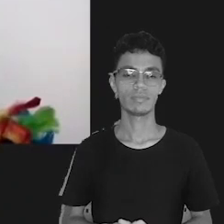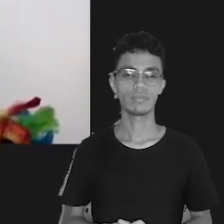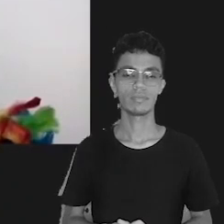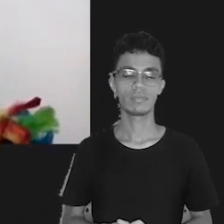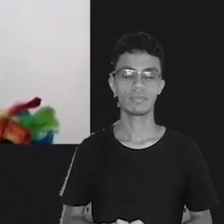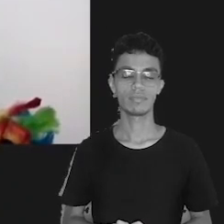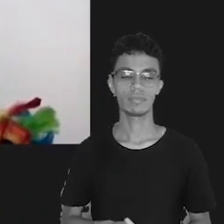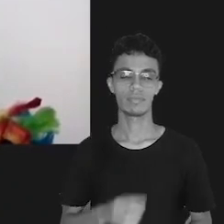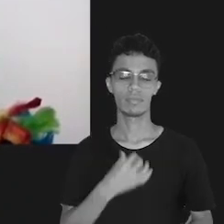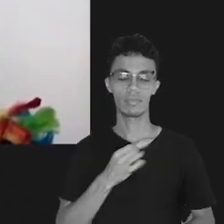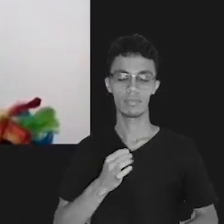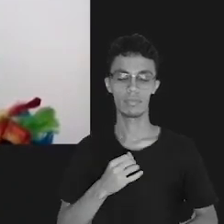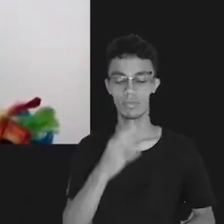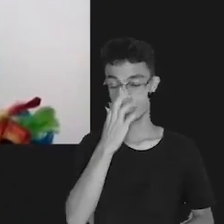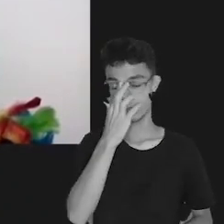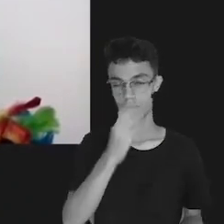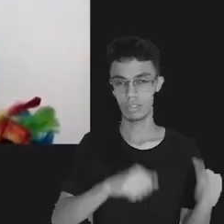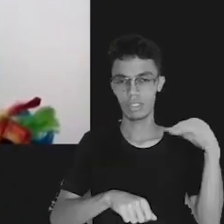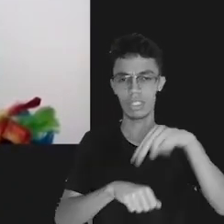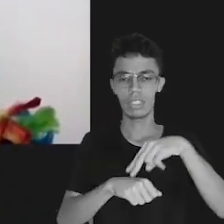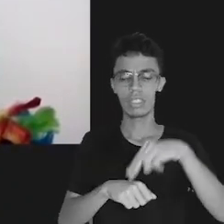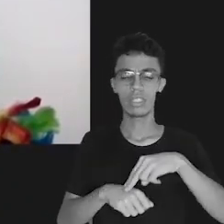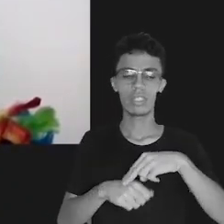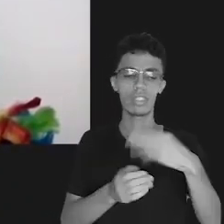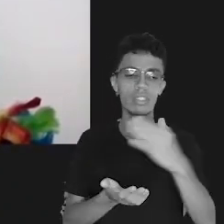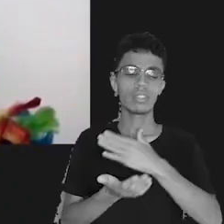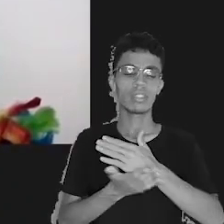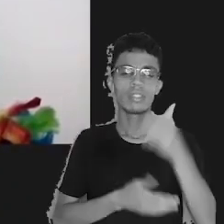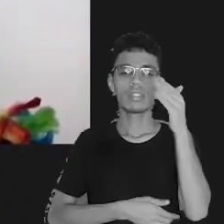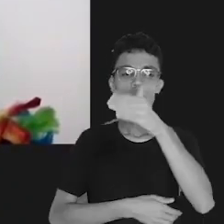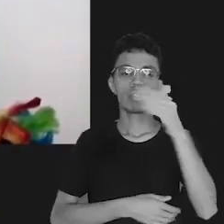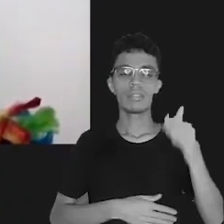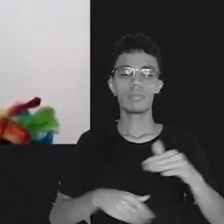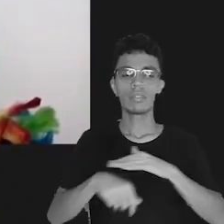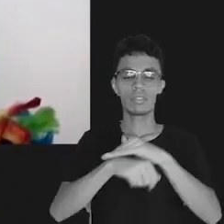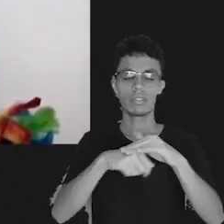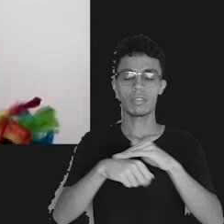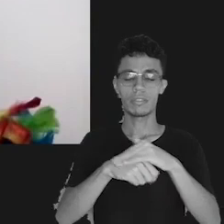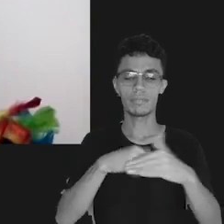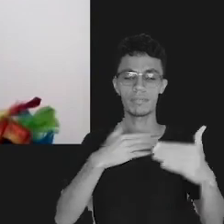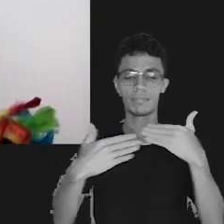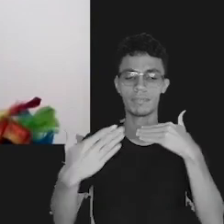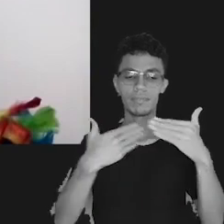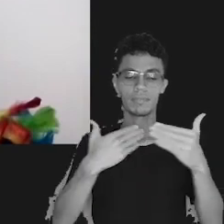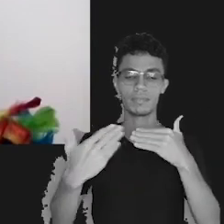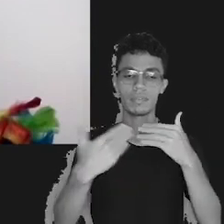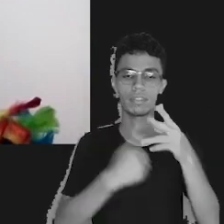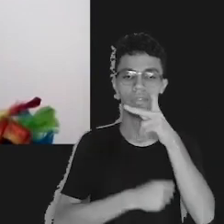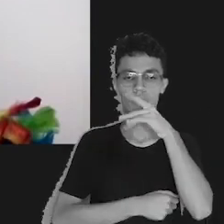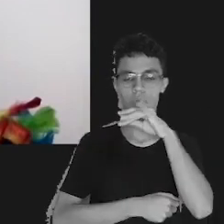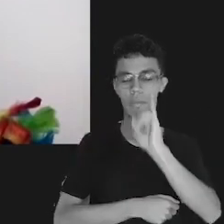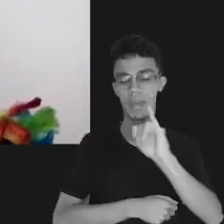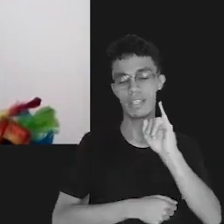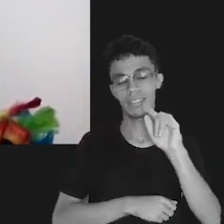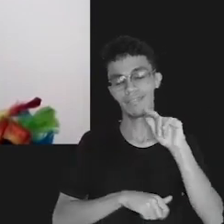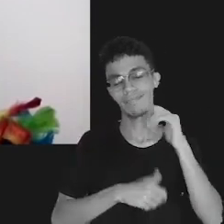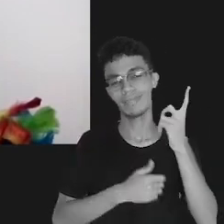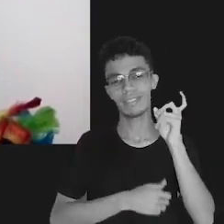E ele estaria aqui, né? Porque ele ia começar a participar do debate, aí ele virou papai, então